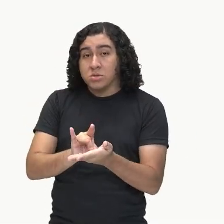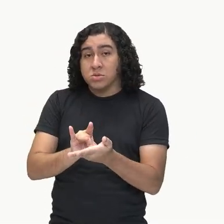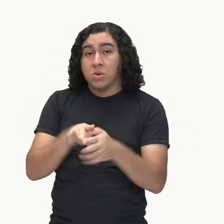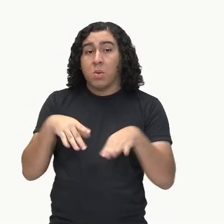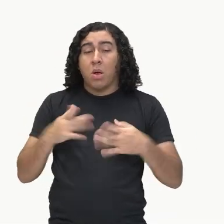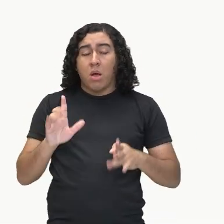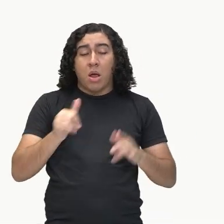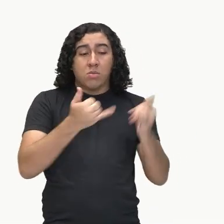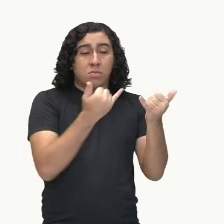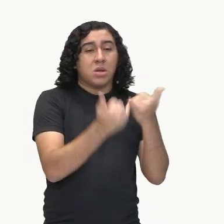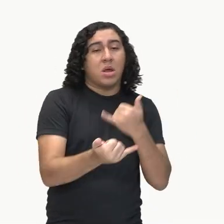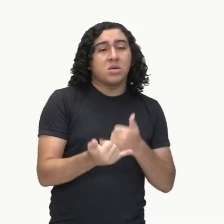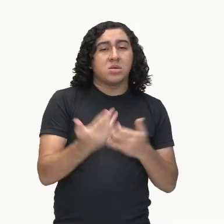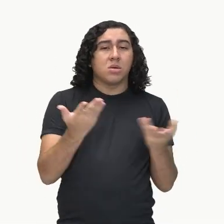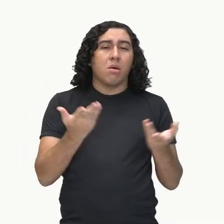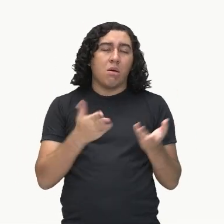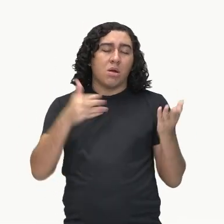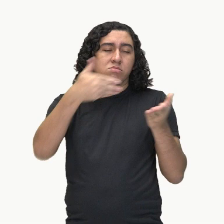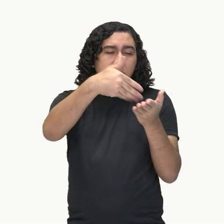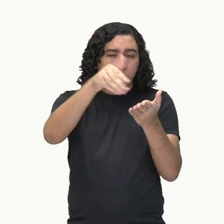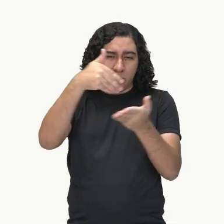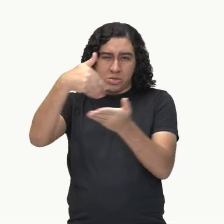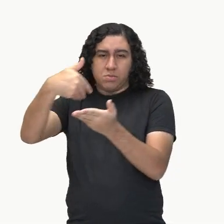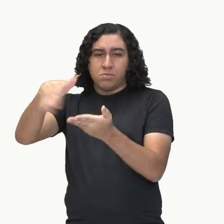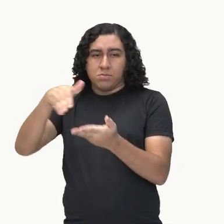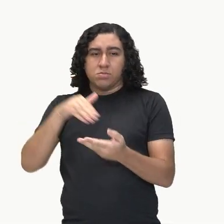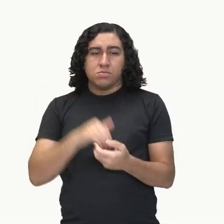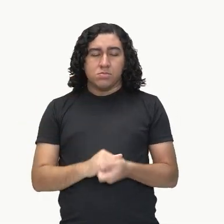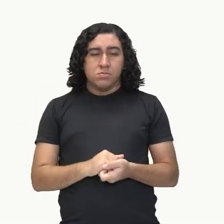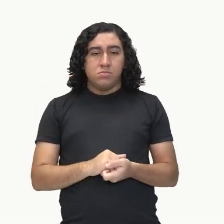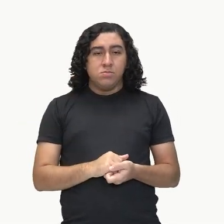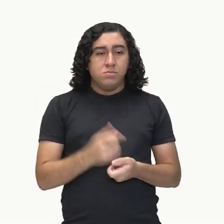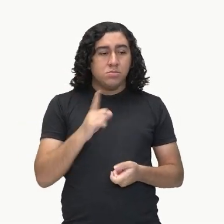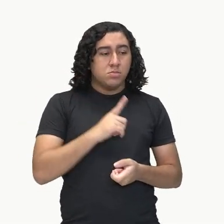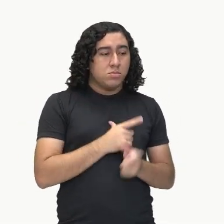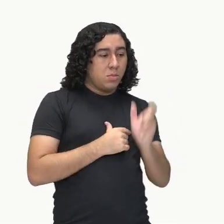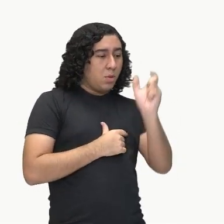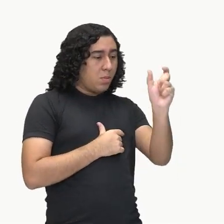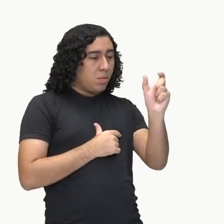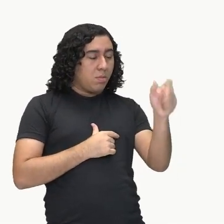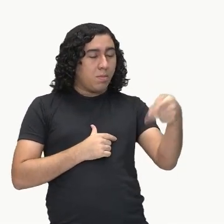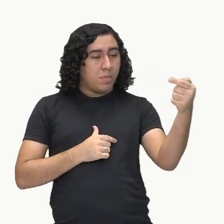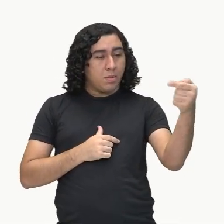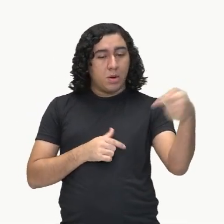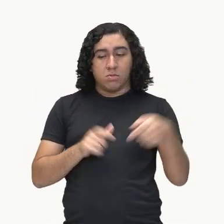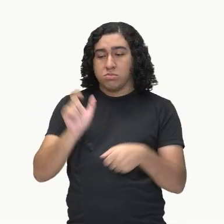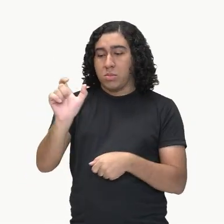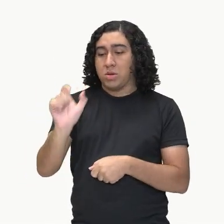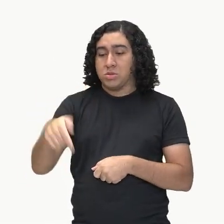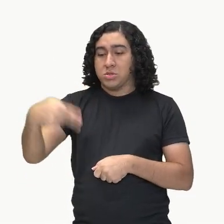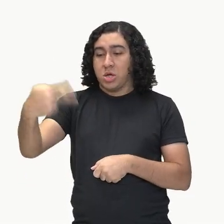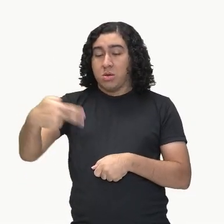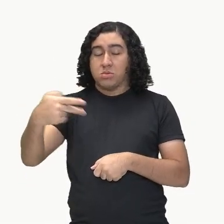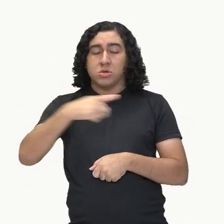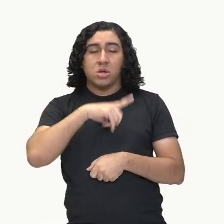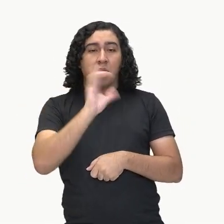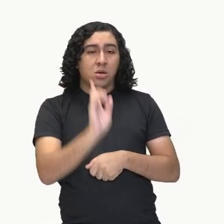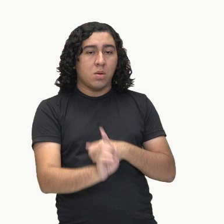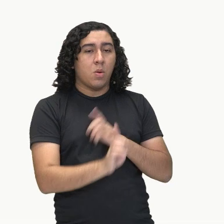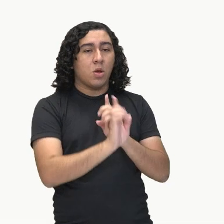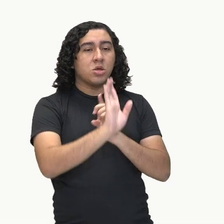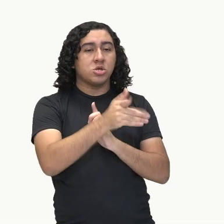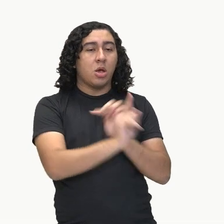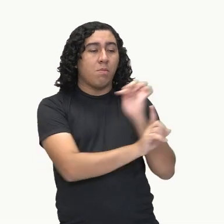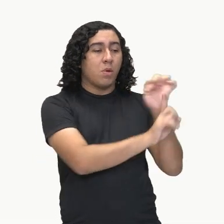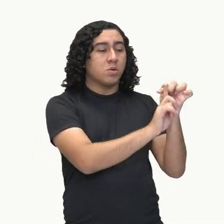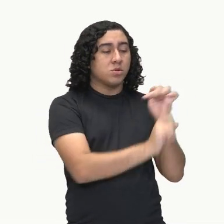Vamos eliminá-los logo? Então, tanto neste primeiro quanto neste segundo, nós já localizamos o sinal positivo